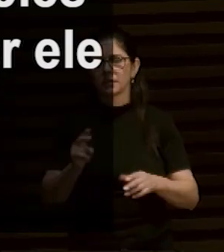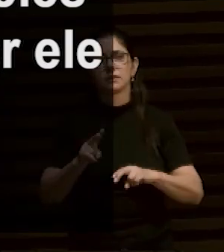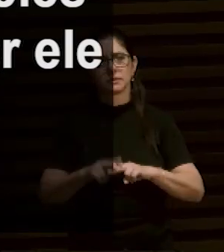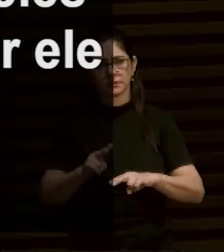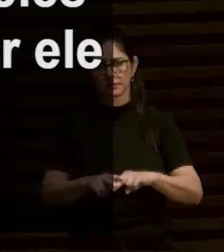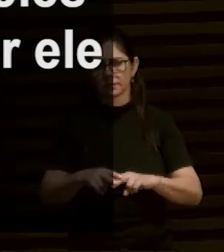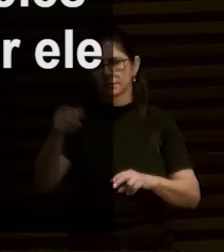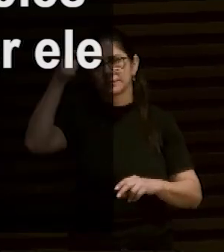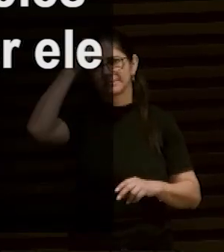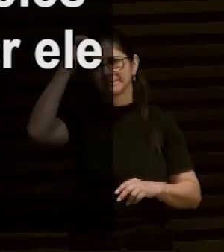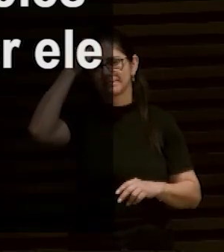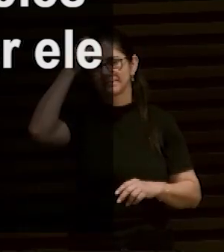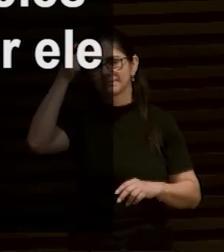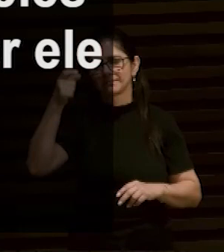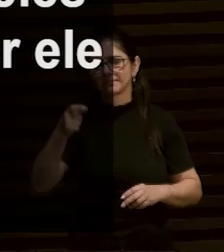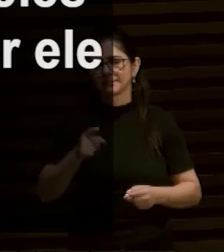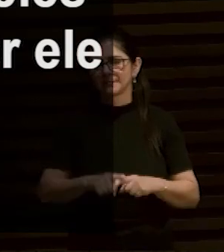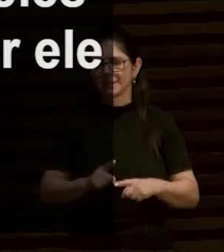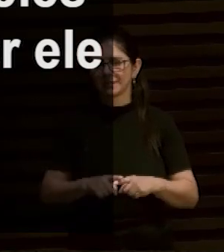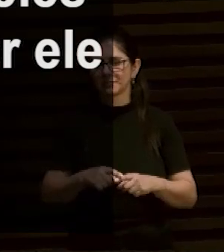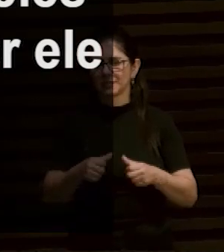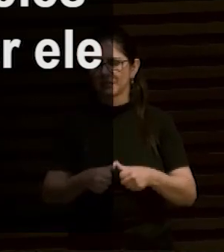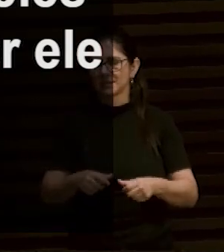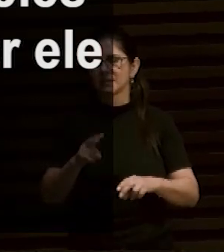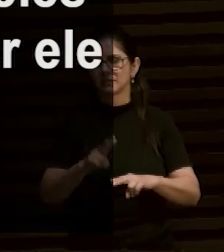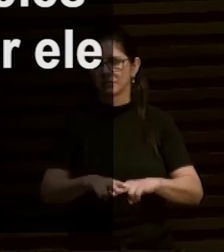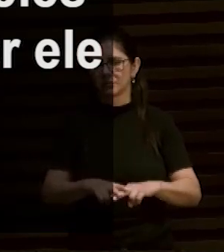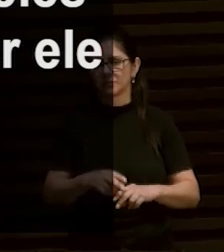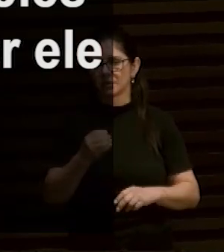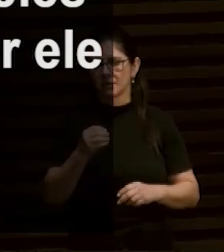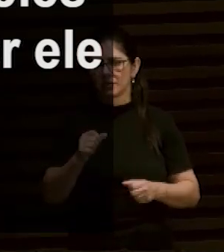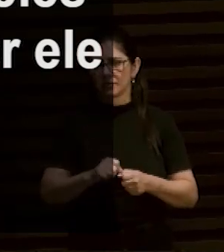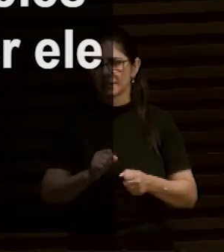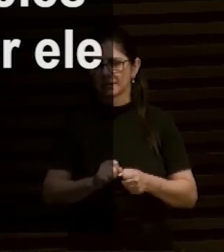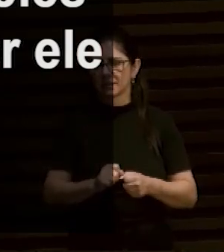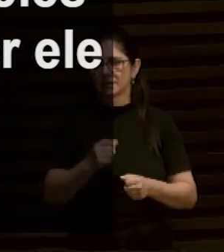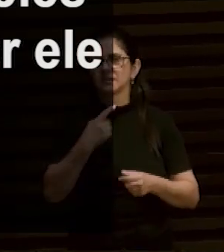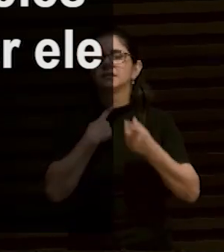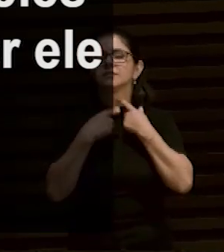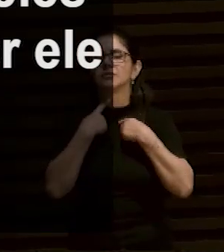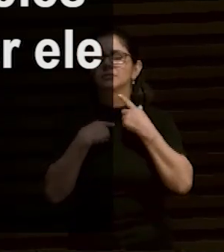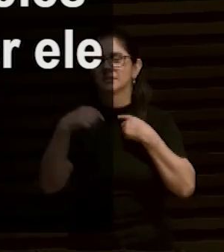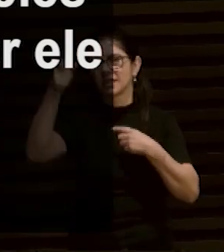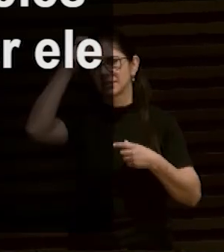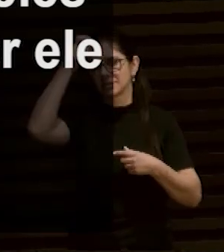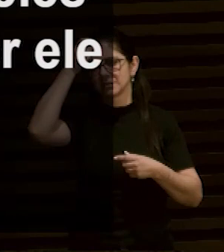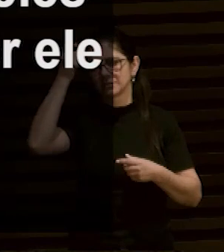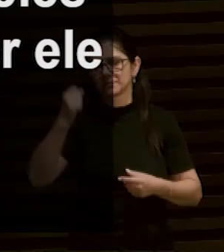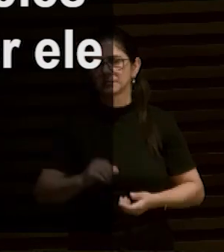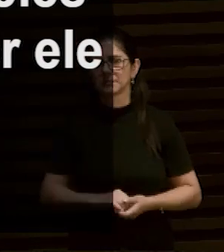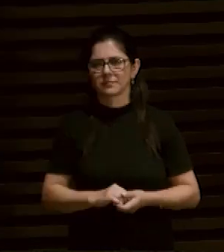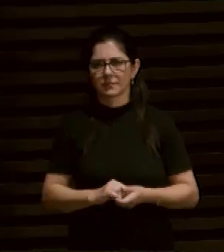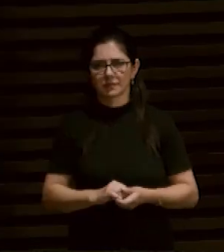ele para cumprirem a sua vontade. Meus irmãos, vejam que Paulo ele usa aquele jargão muito famoso no nosso meio